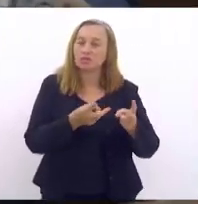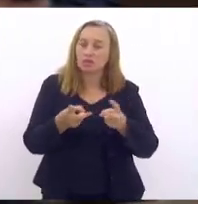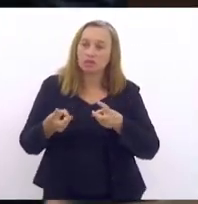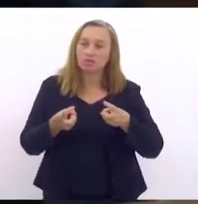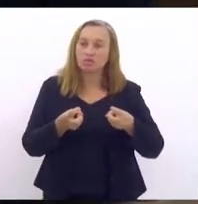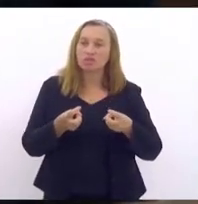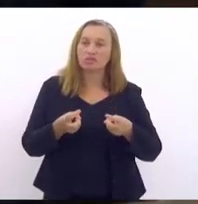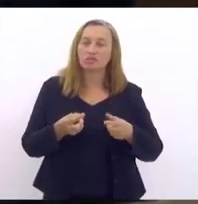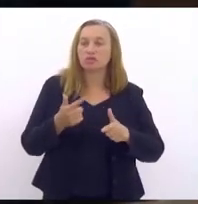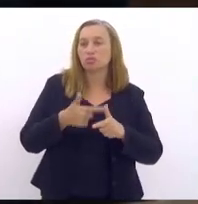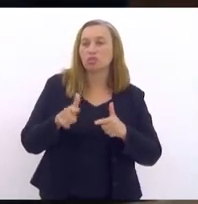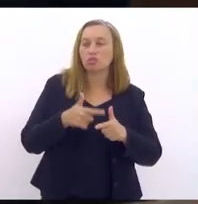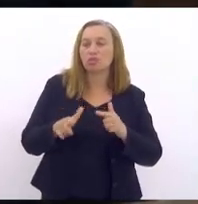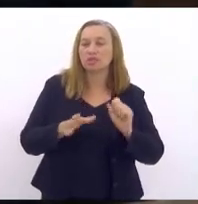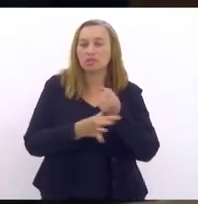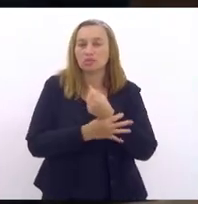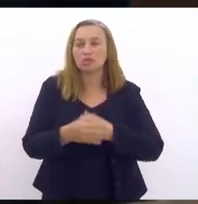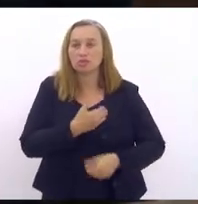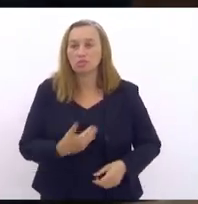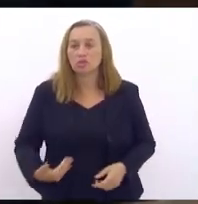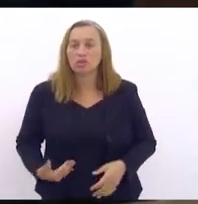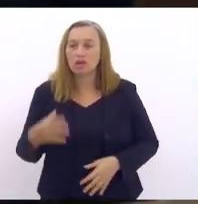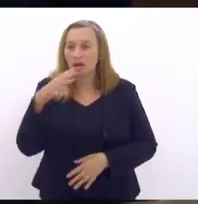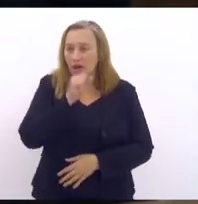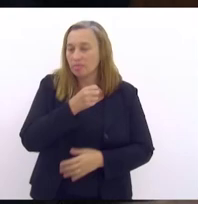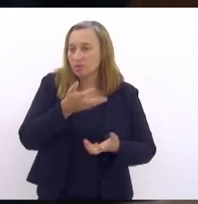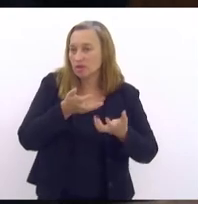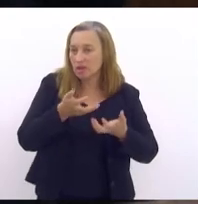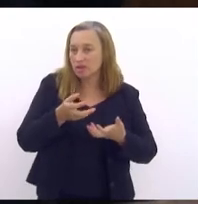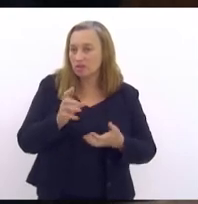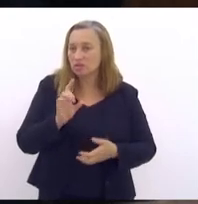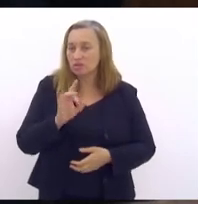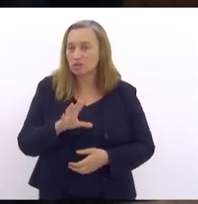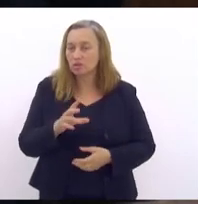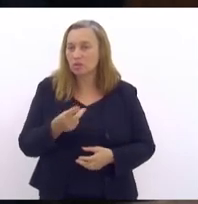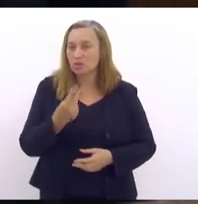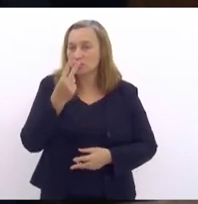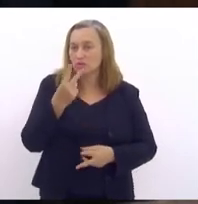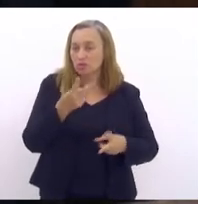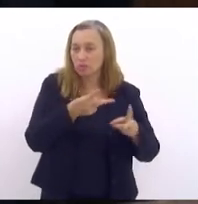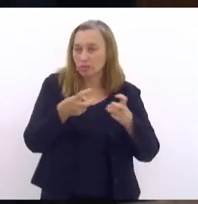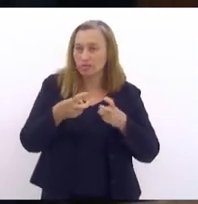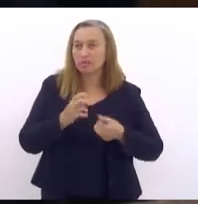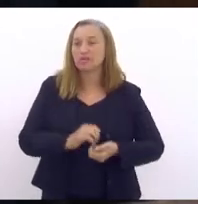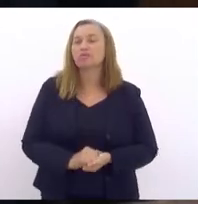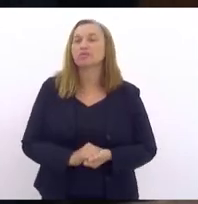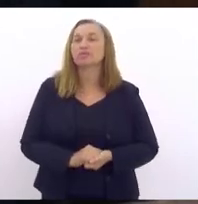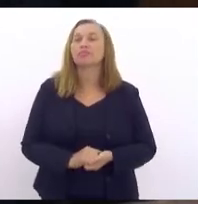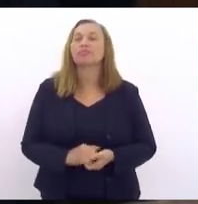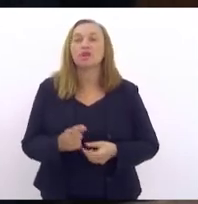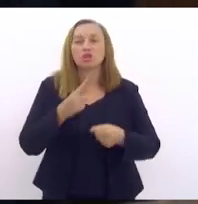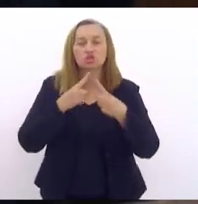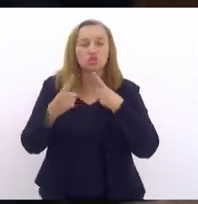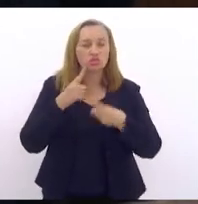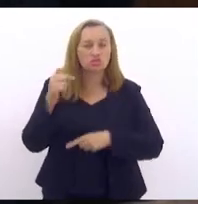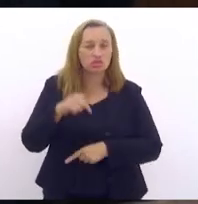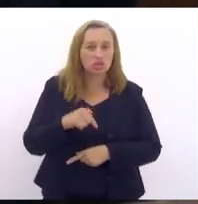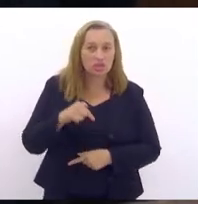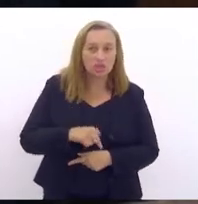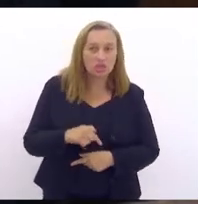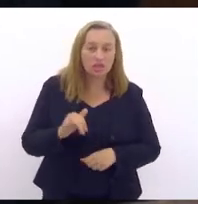aqui da segurança pública. E, rapidamente, eu quero apenas fazer duas observações. O que nós temos que discutir aqui